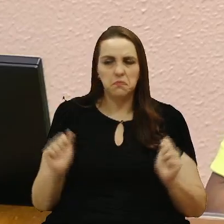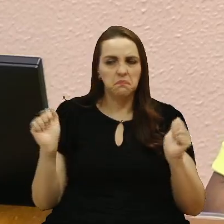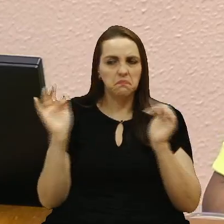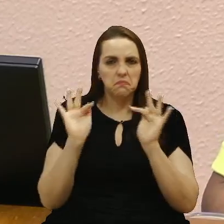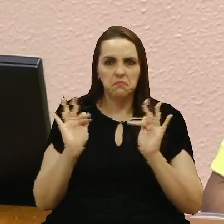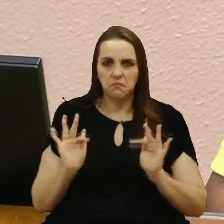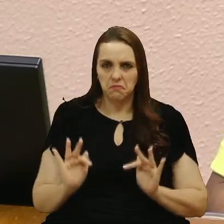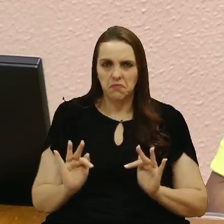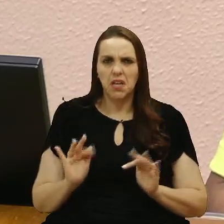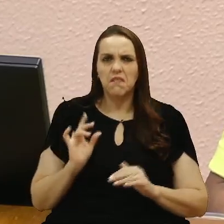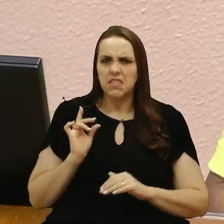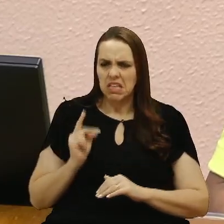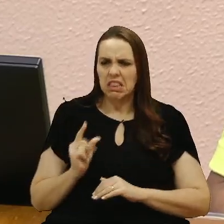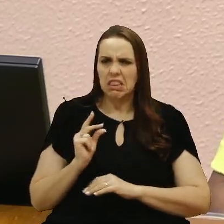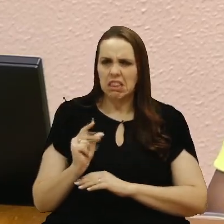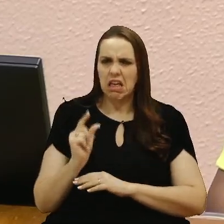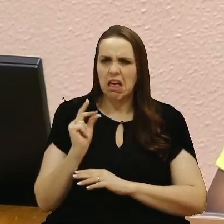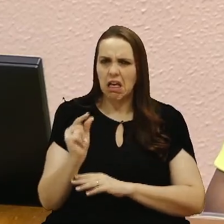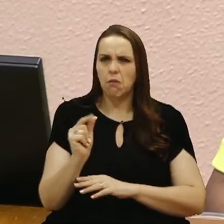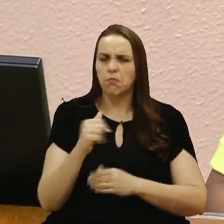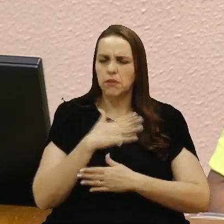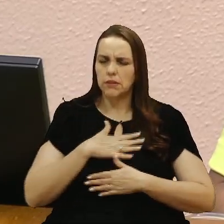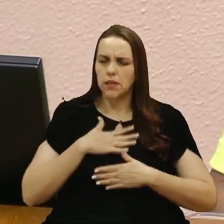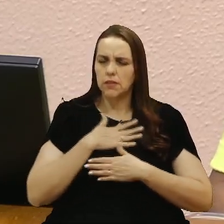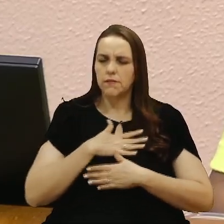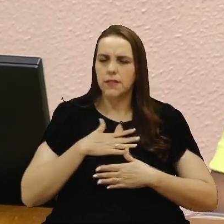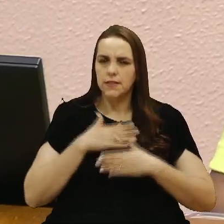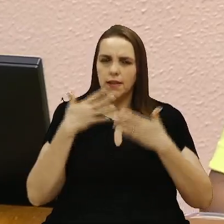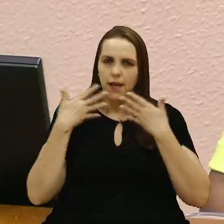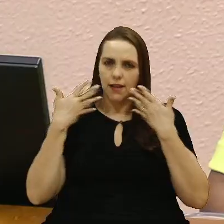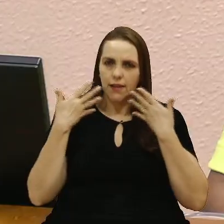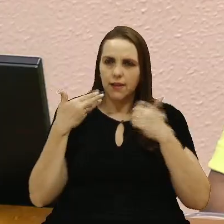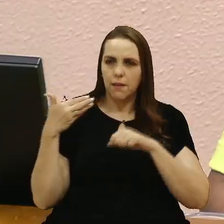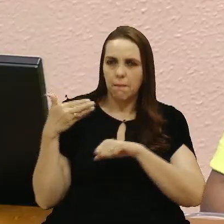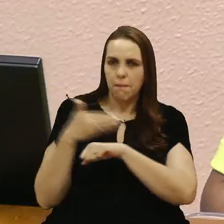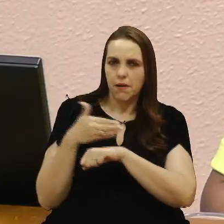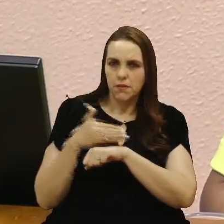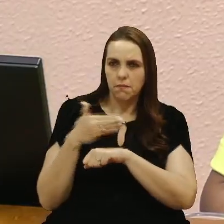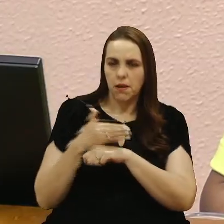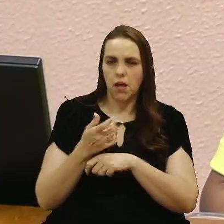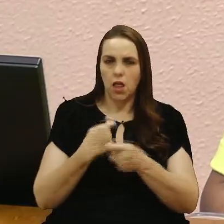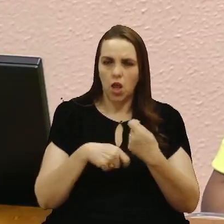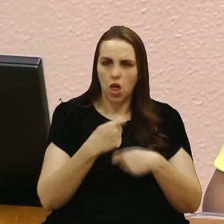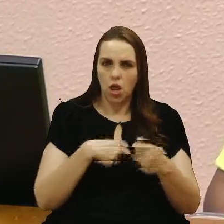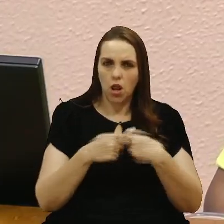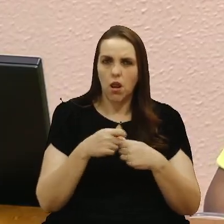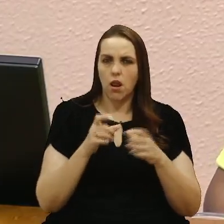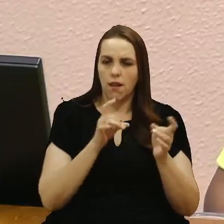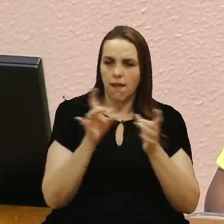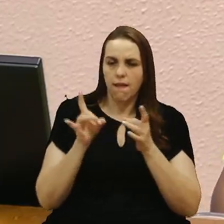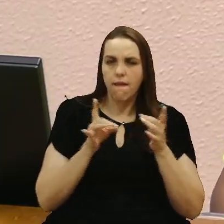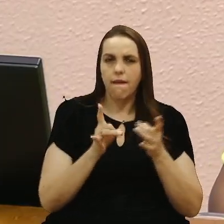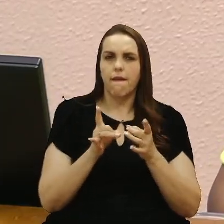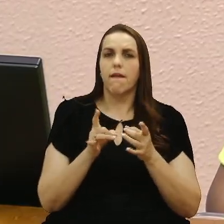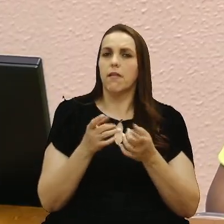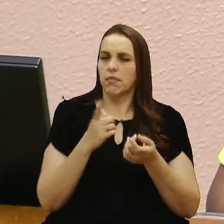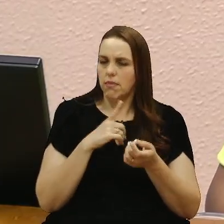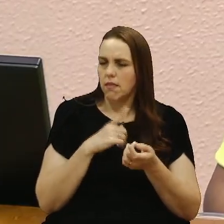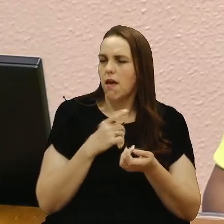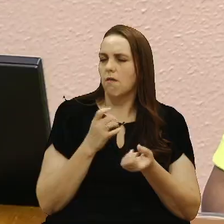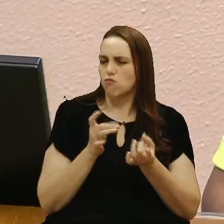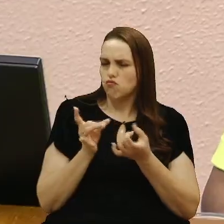que eu não via essa satisfação, essa alegria em participar. Os comerciantes estão felizes, estão fazendo bons